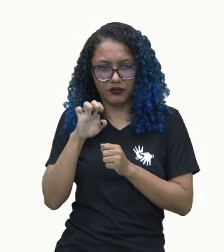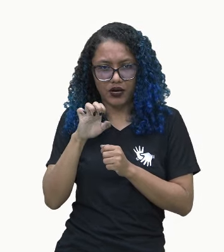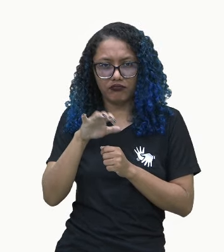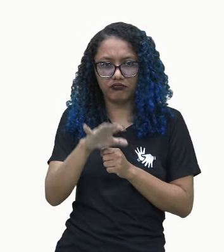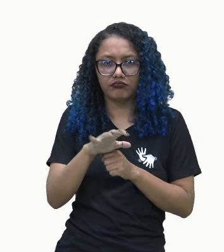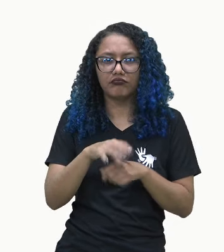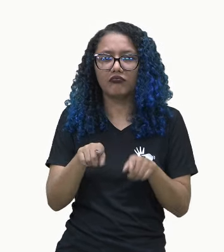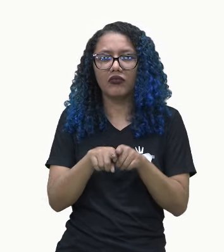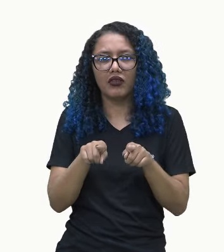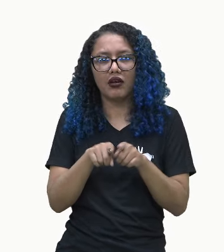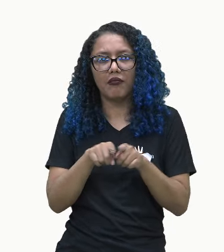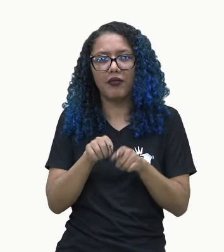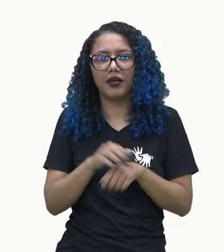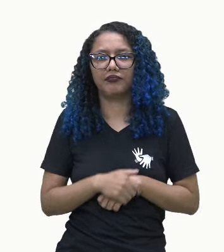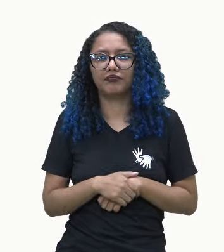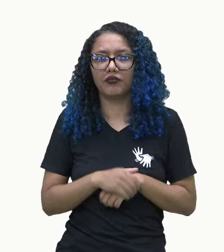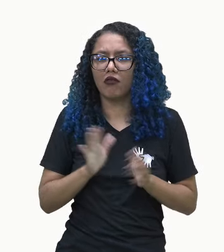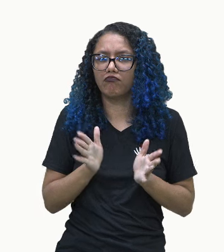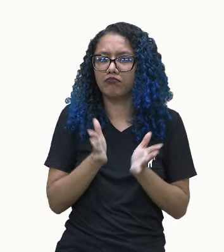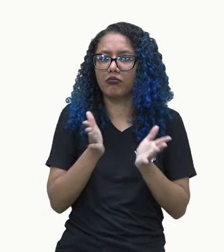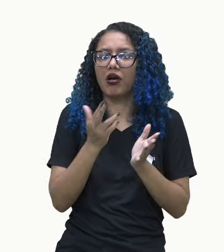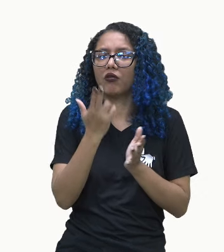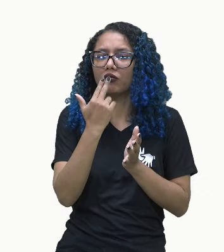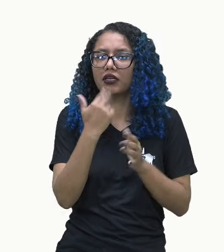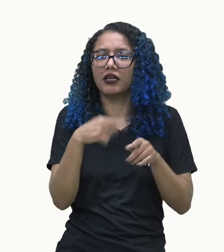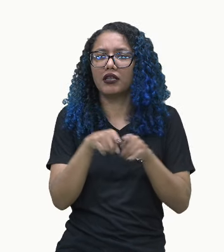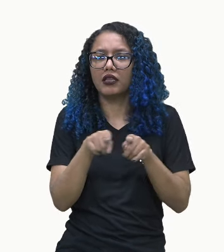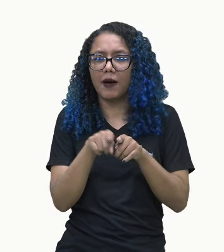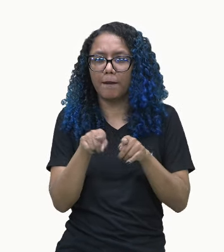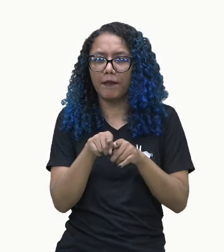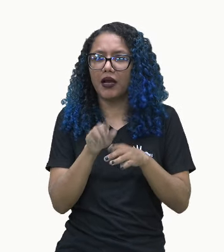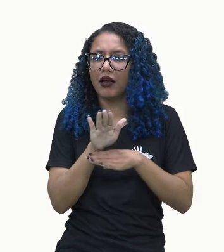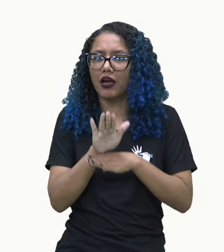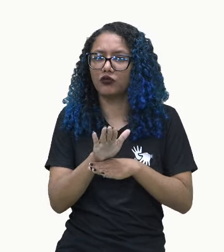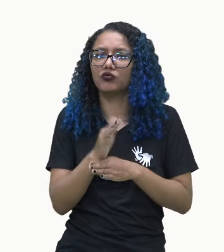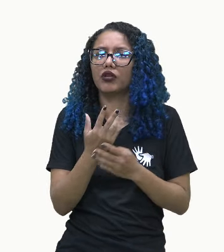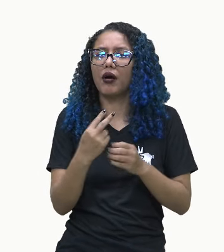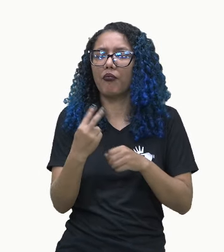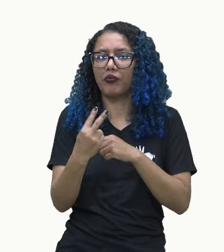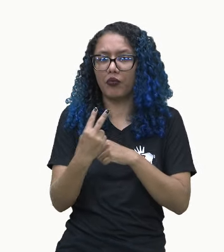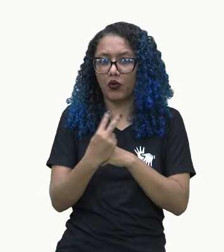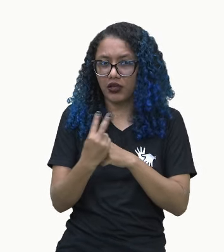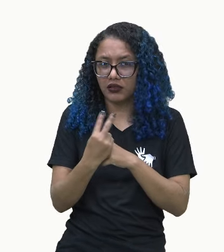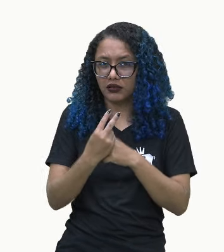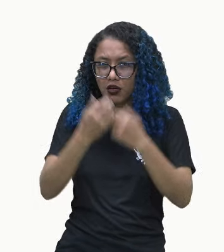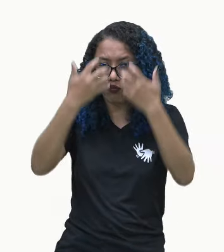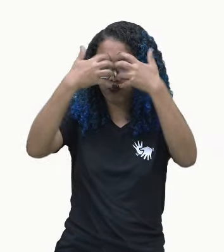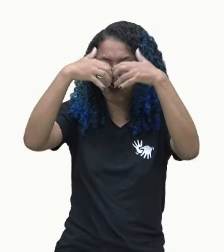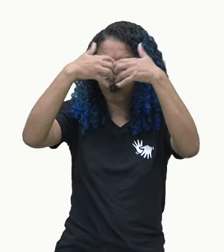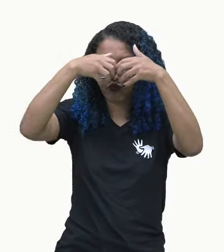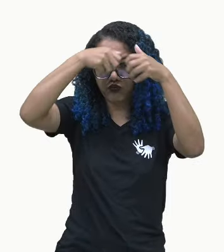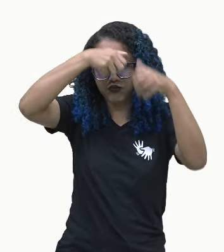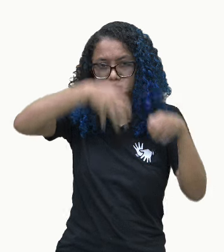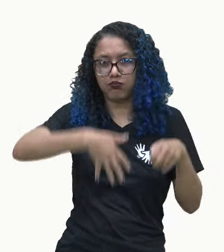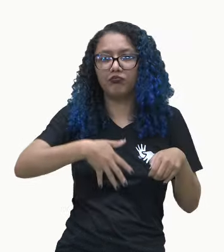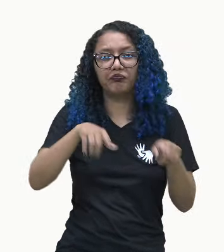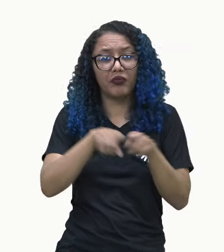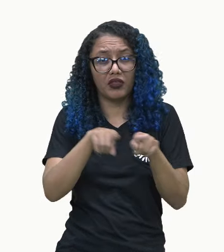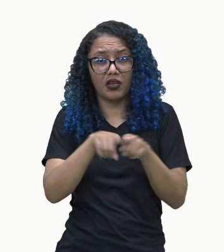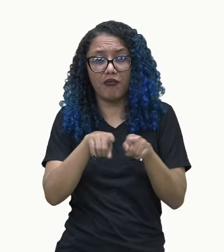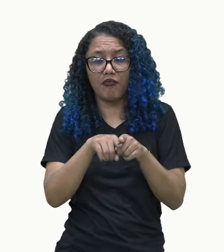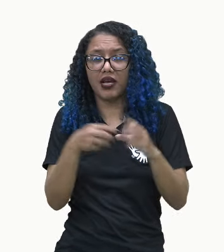dos nutrientes, tá? E ajudam a proteger o sistema nervoso, né? E lá as células do sistema sanguíneo, tá?